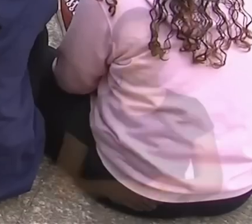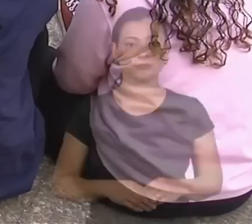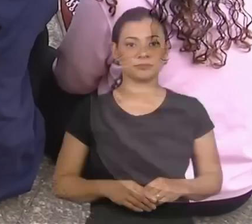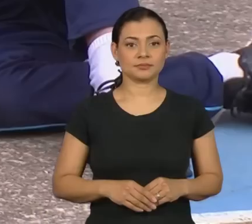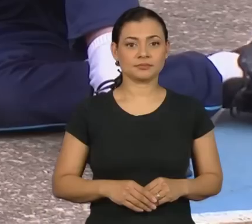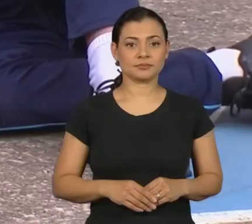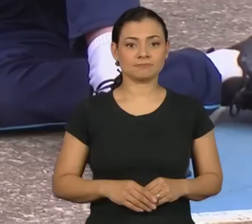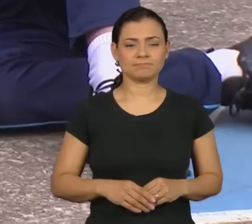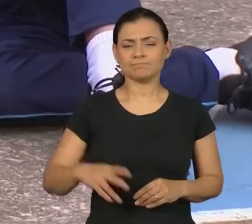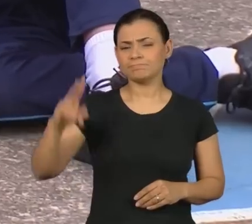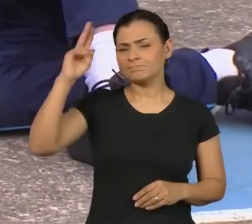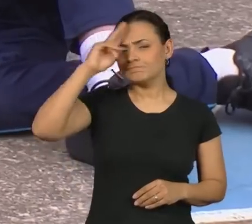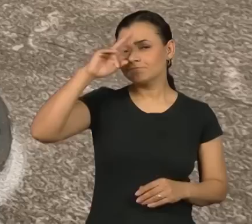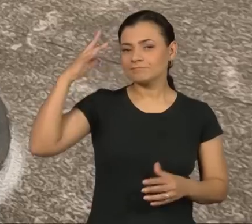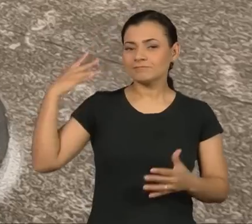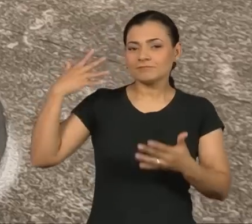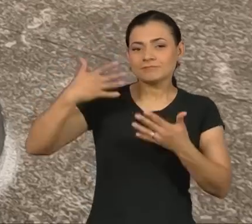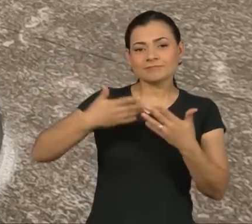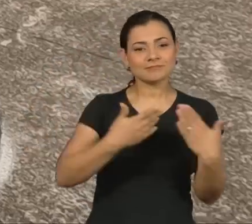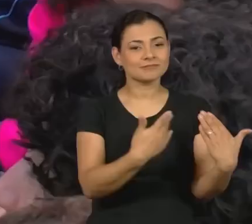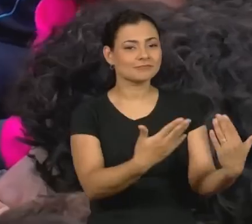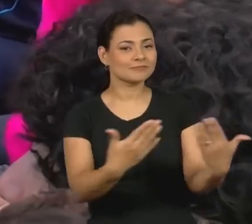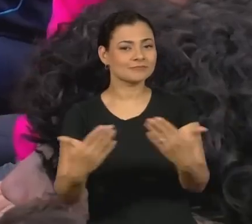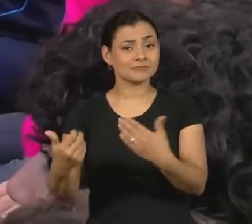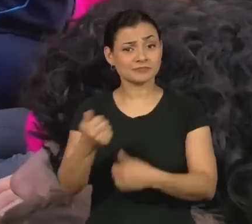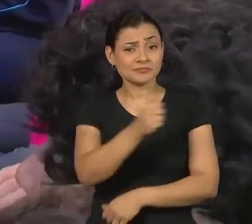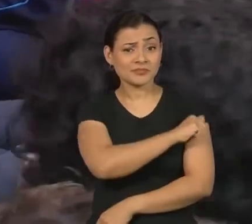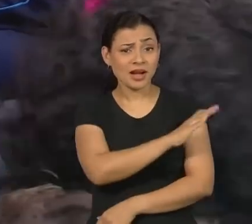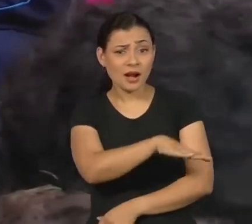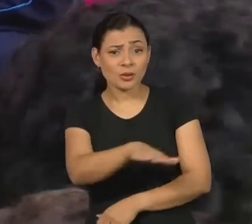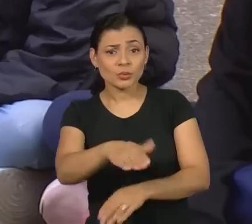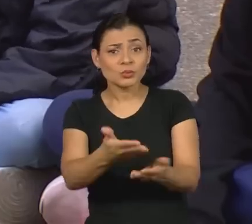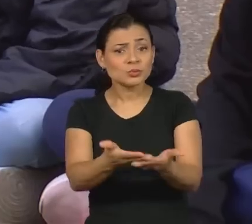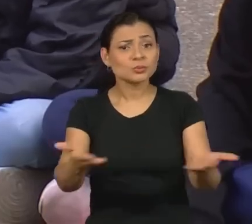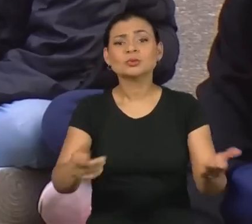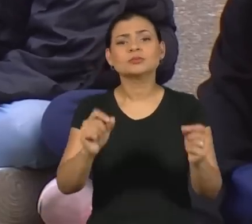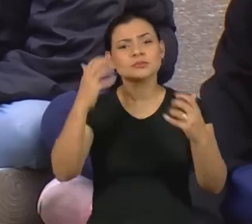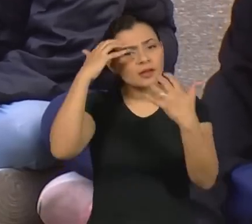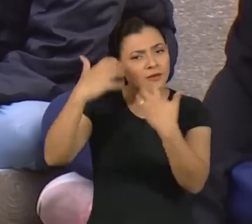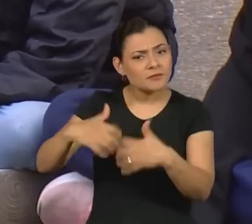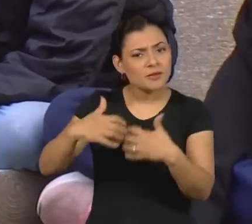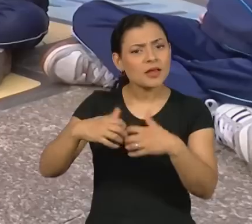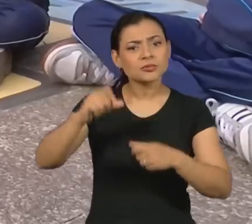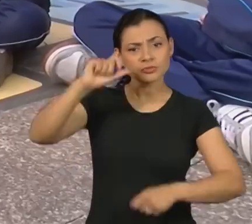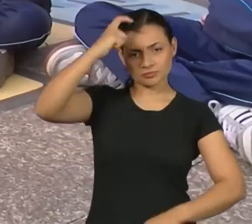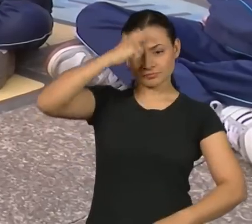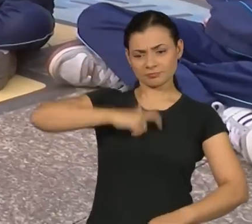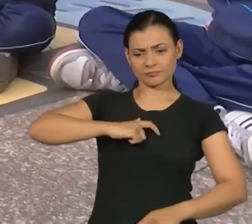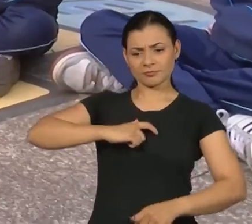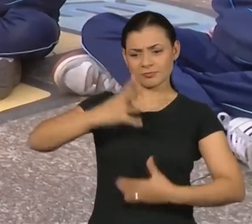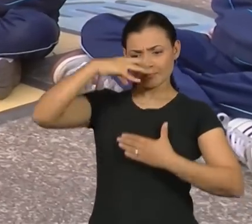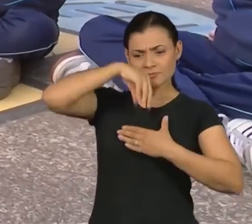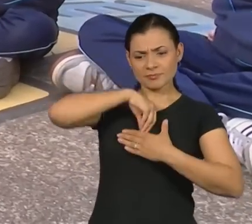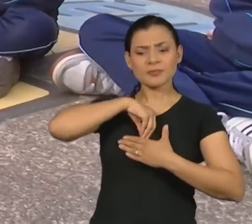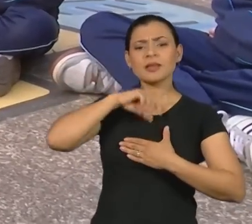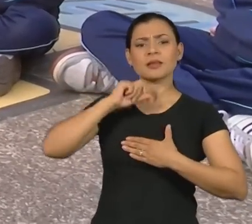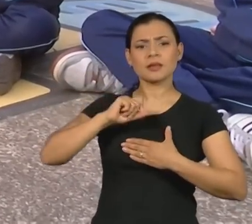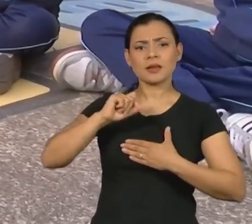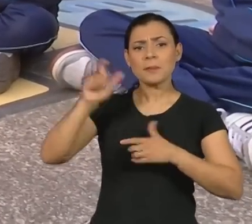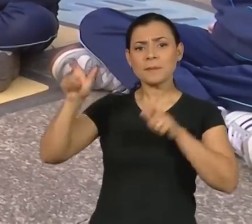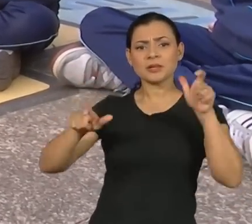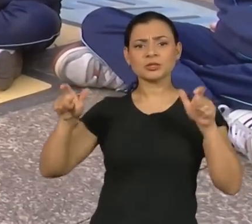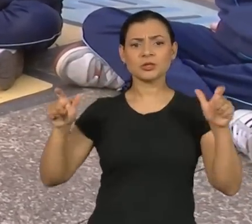Entre memórias e conversas, os estudantes refletem sobre quem são e quem os cerca. Nós